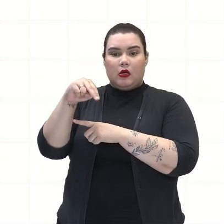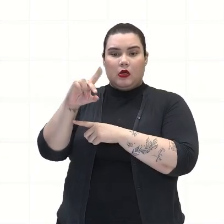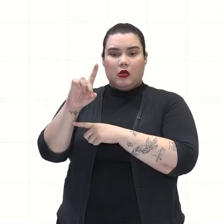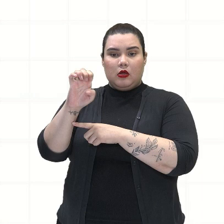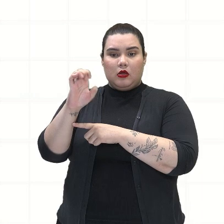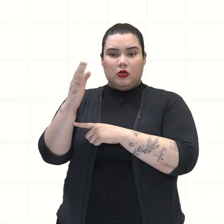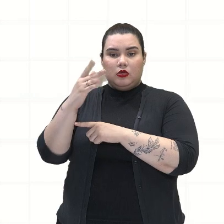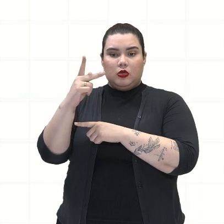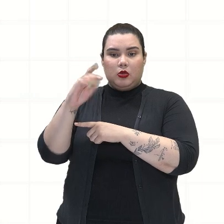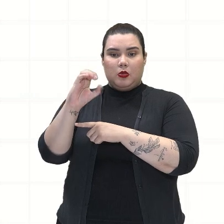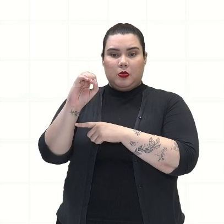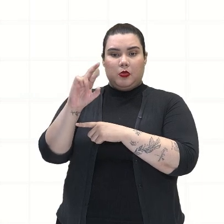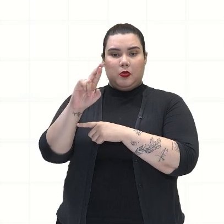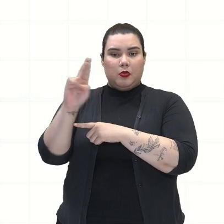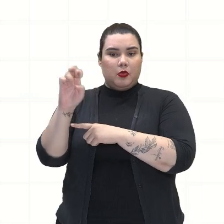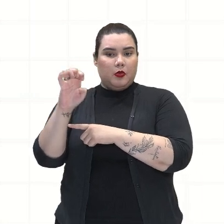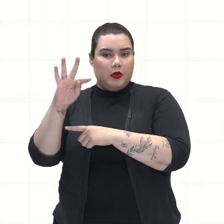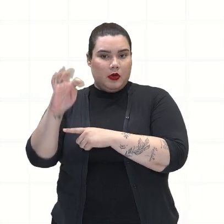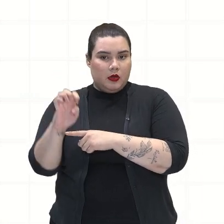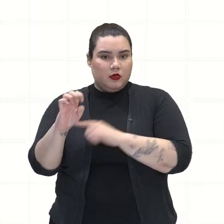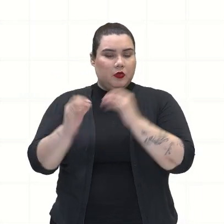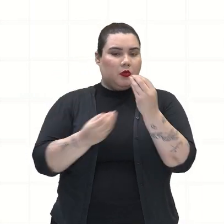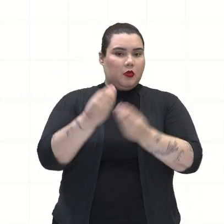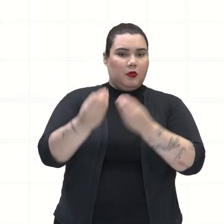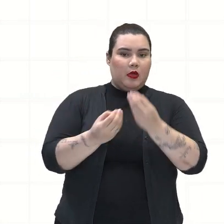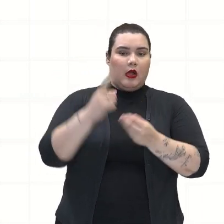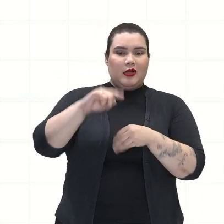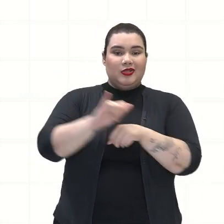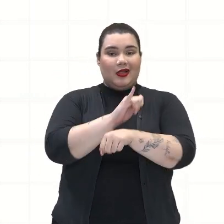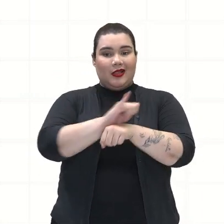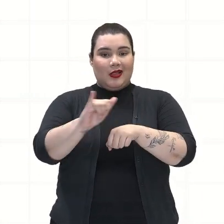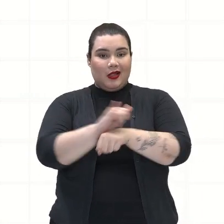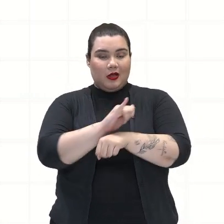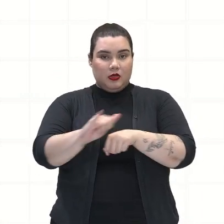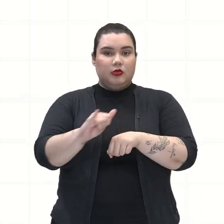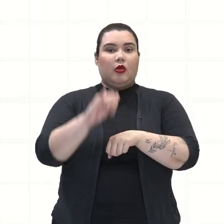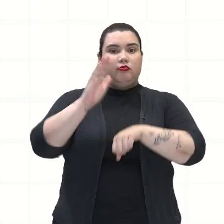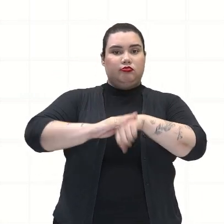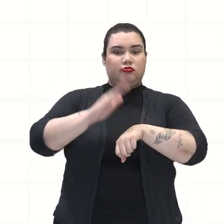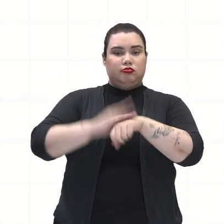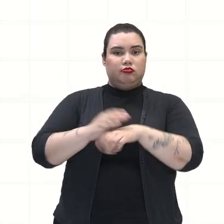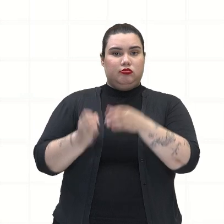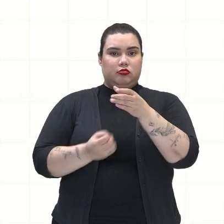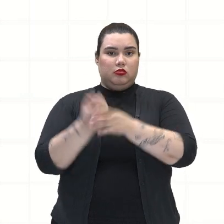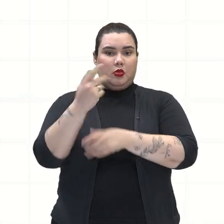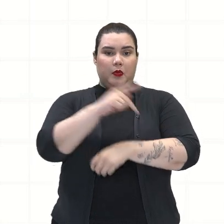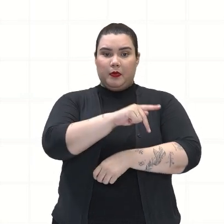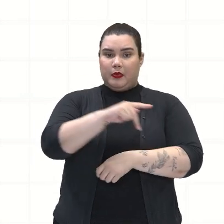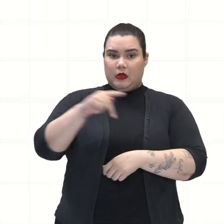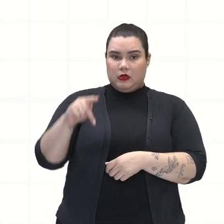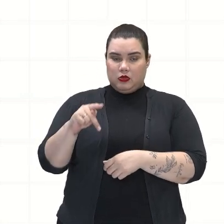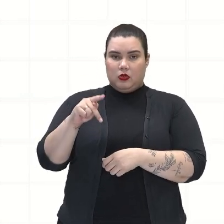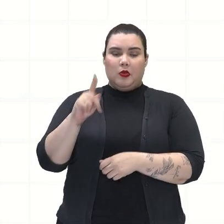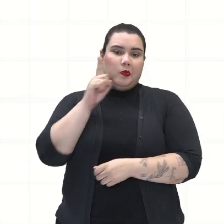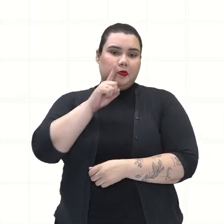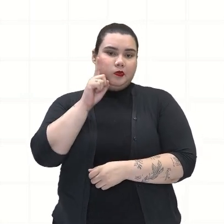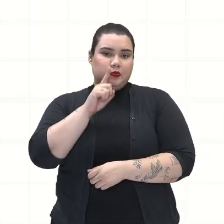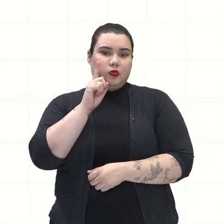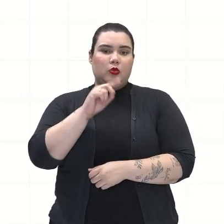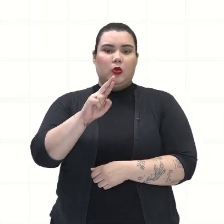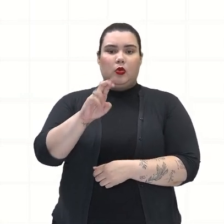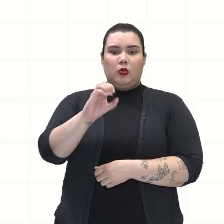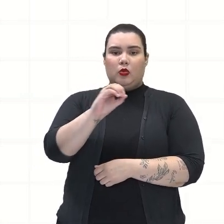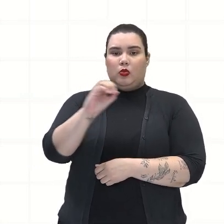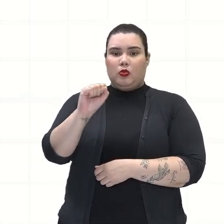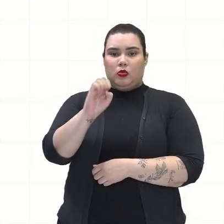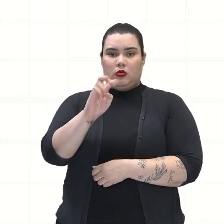qual, né, foram medidas externas promovidas pelo presidente, né, o Roosevelt, no início